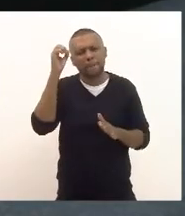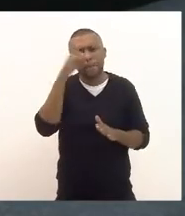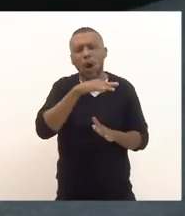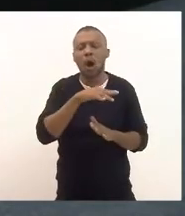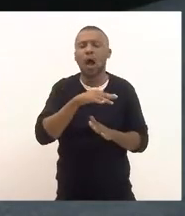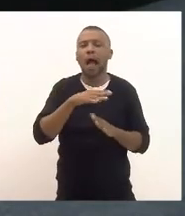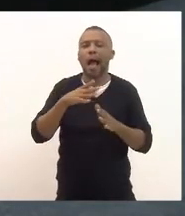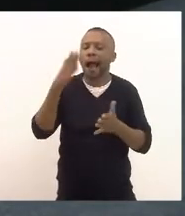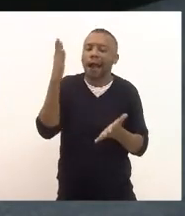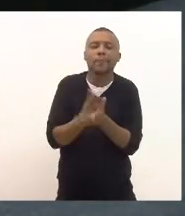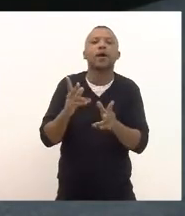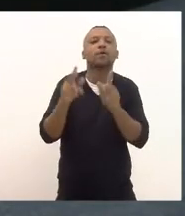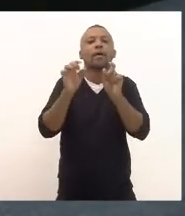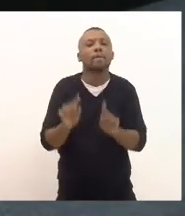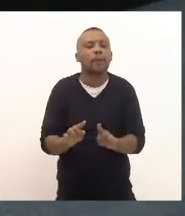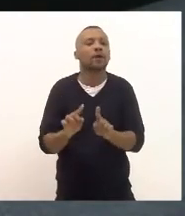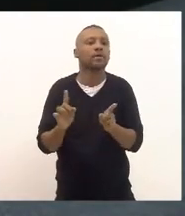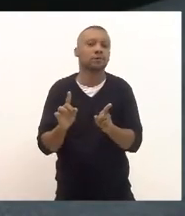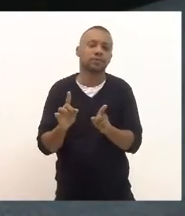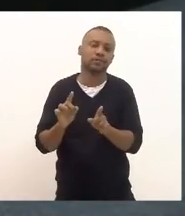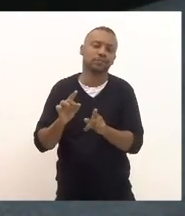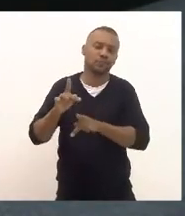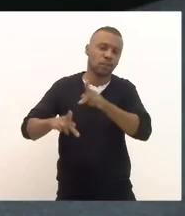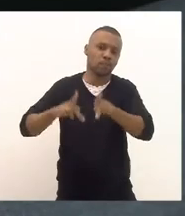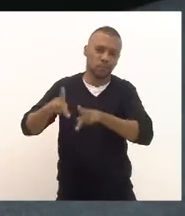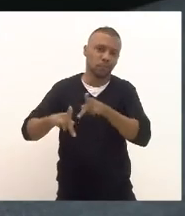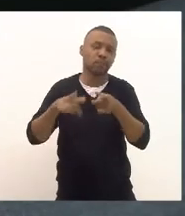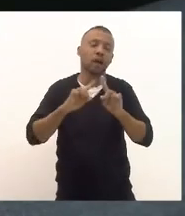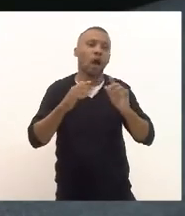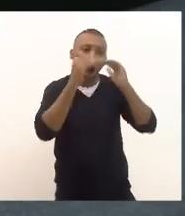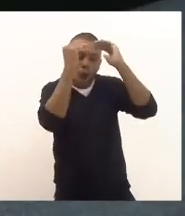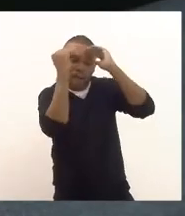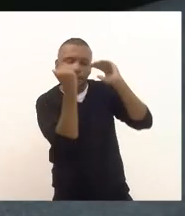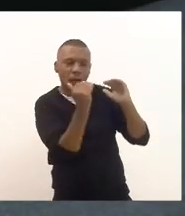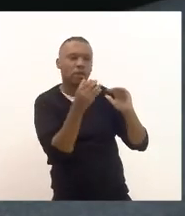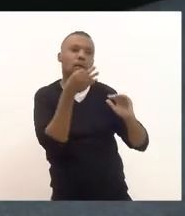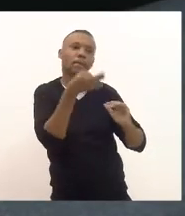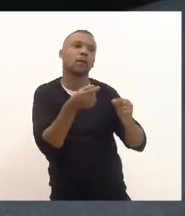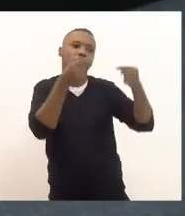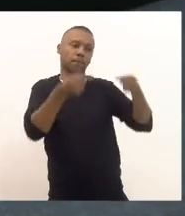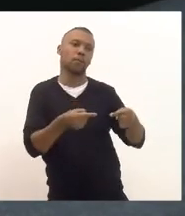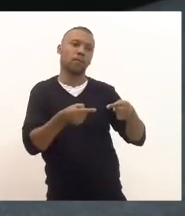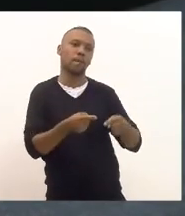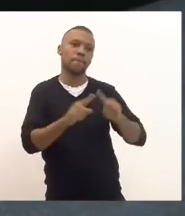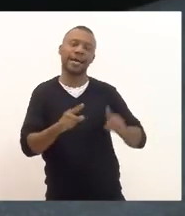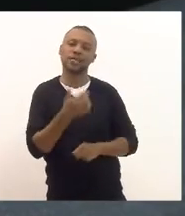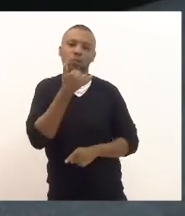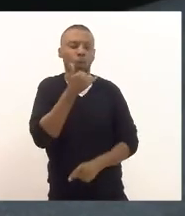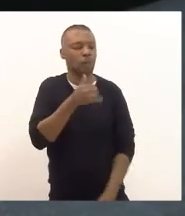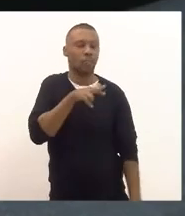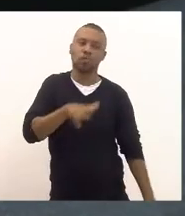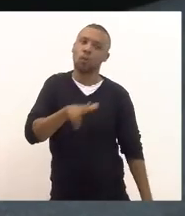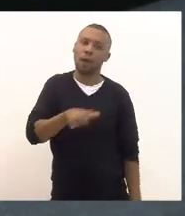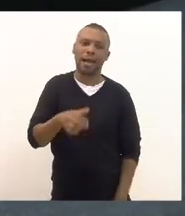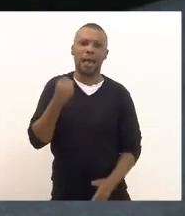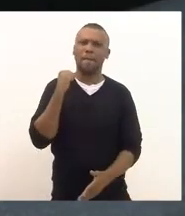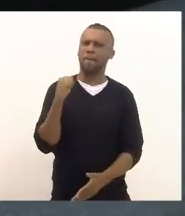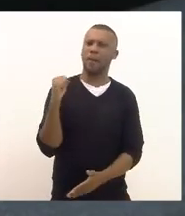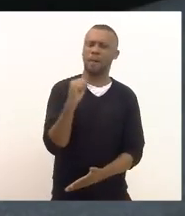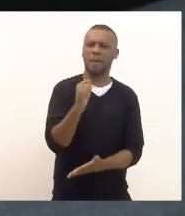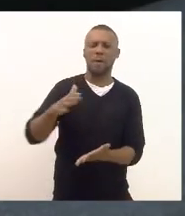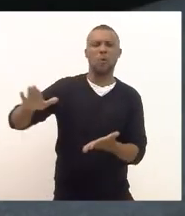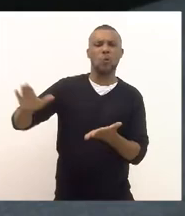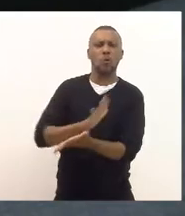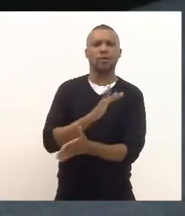eu quero rejeitar apenas nesse sentido respeitando a posição antagônica de vossa excelência mas não chacina não o